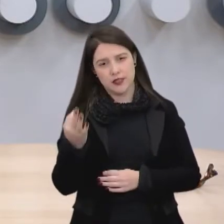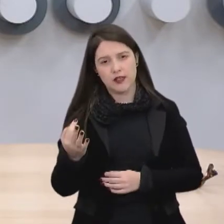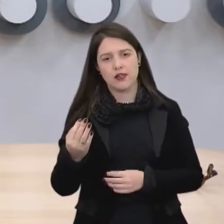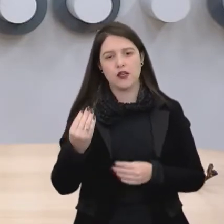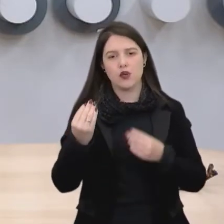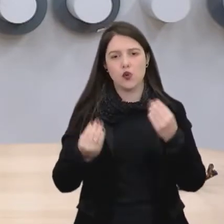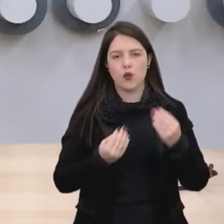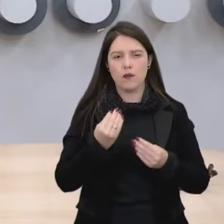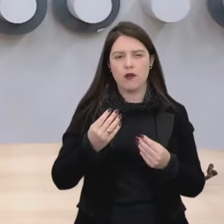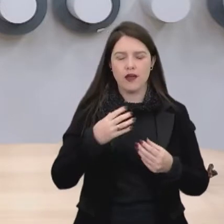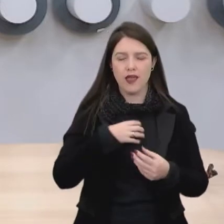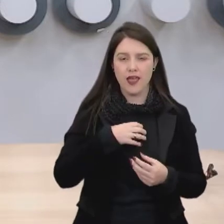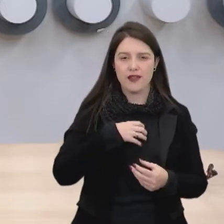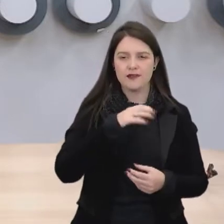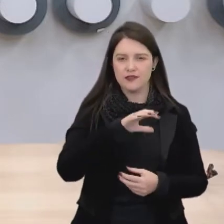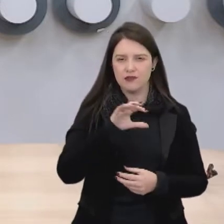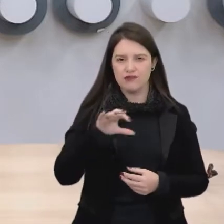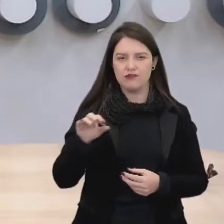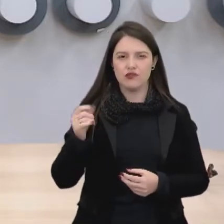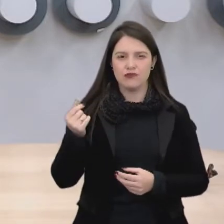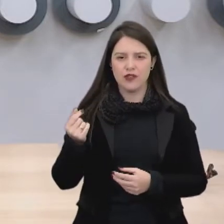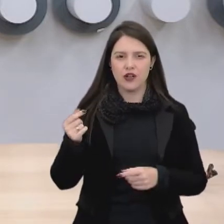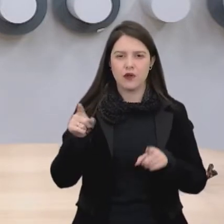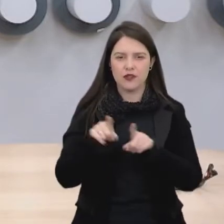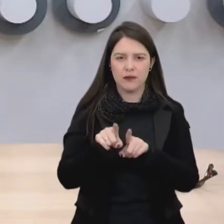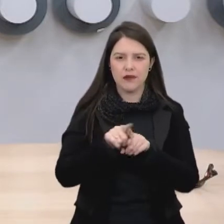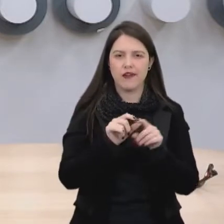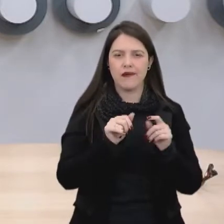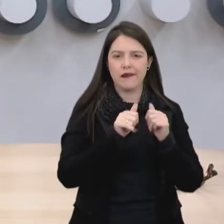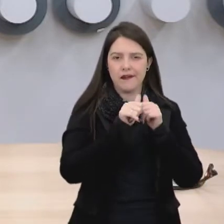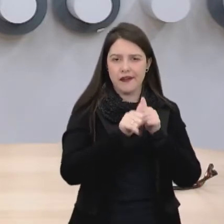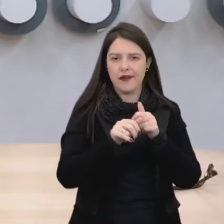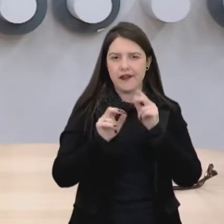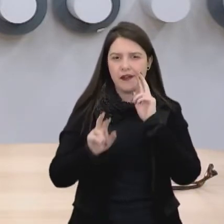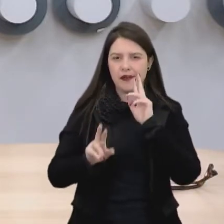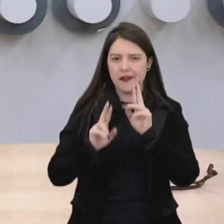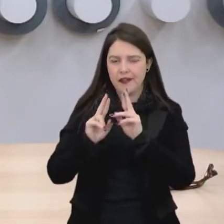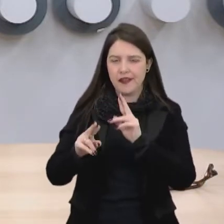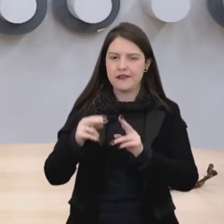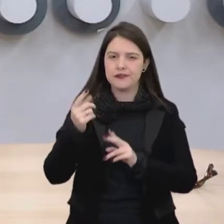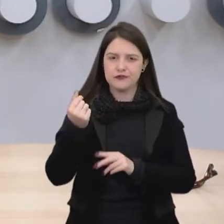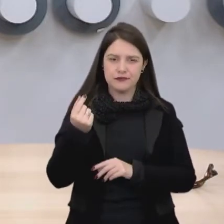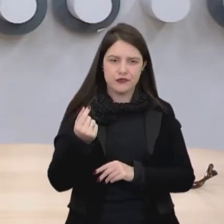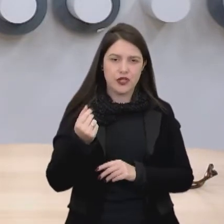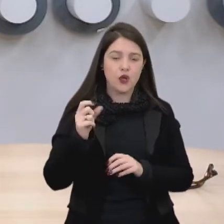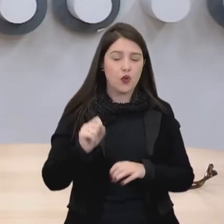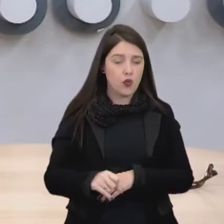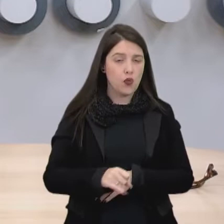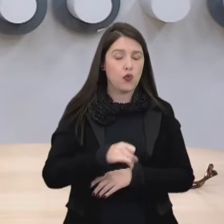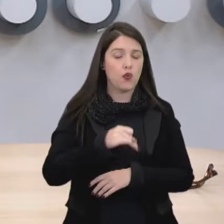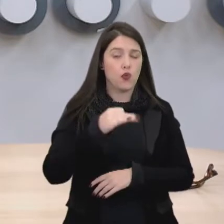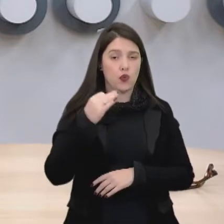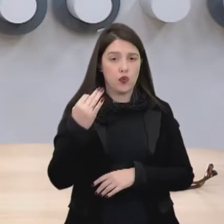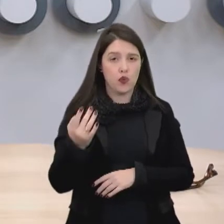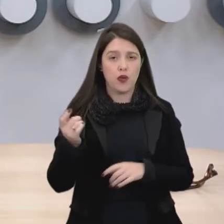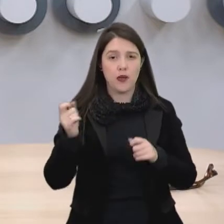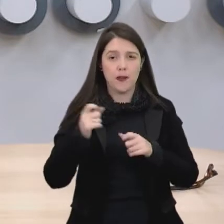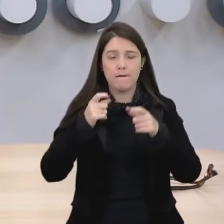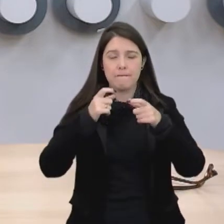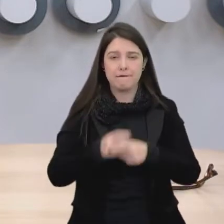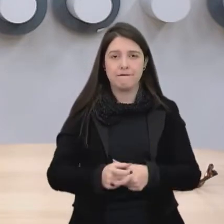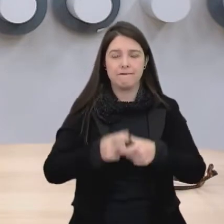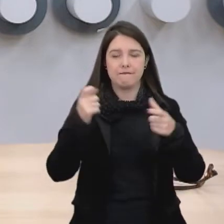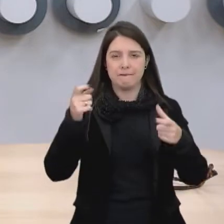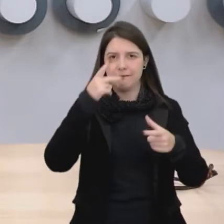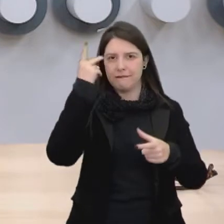como na relação de valores, né? Então é preocupante essa relação aí de valores e o quanto, né, a maior parte da população